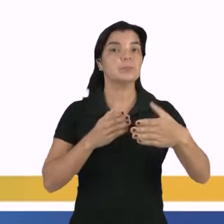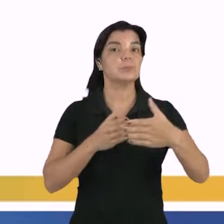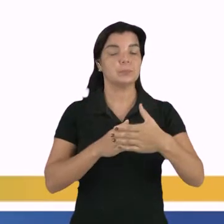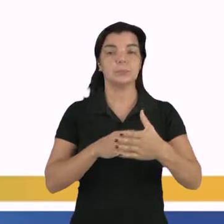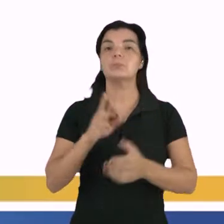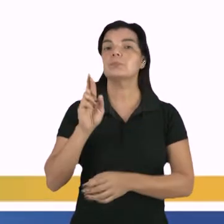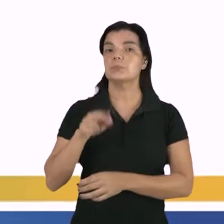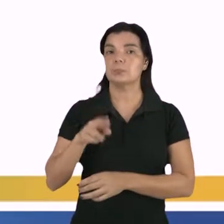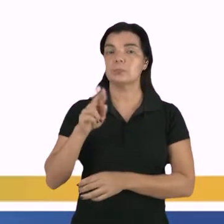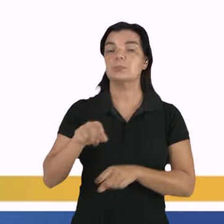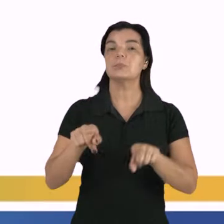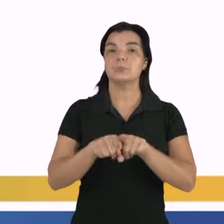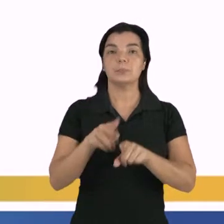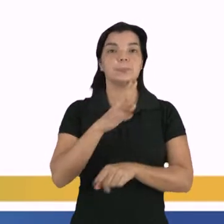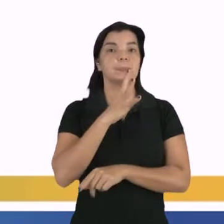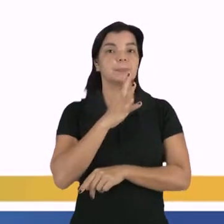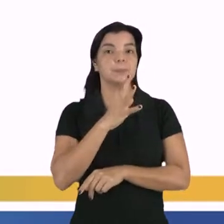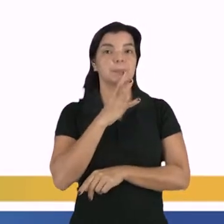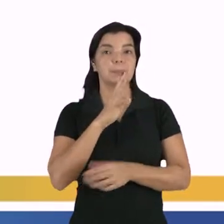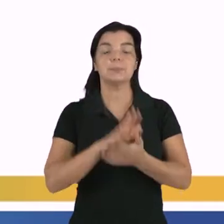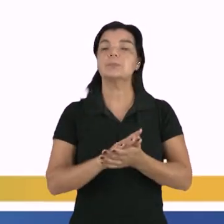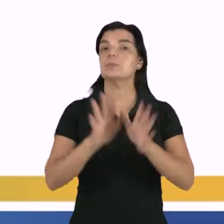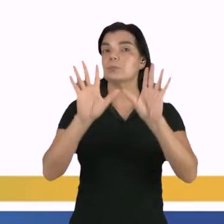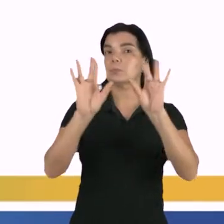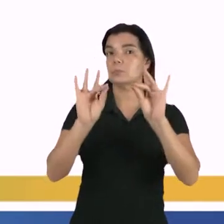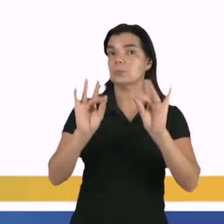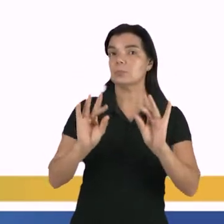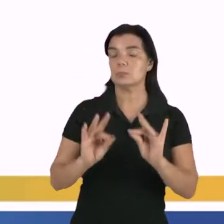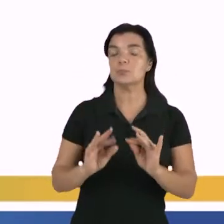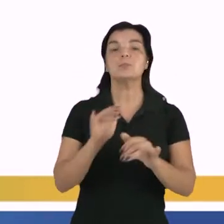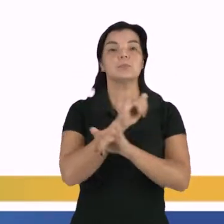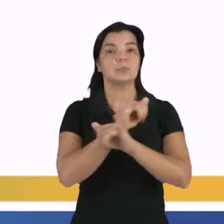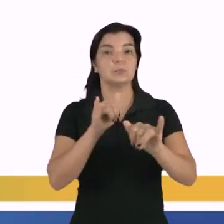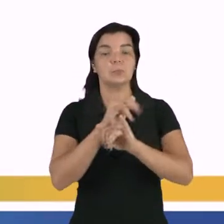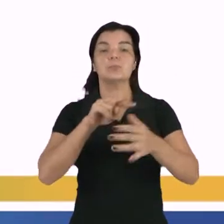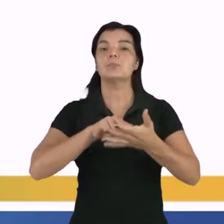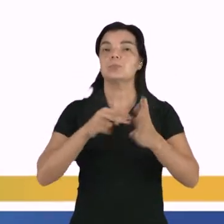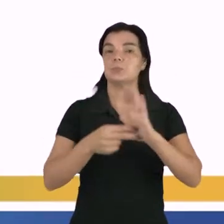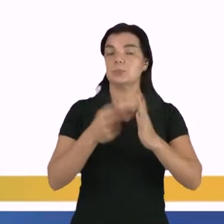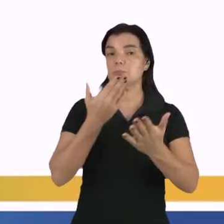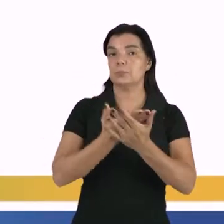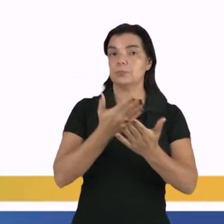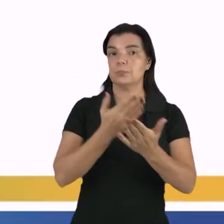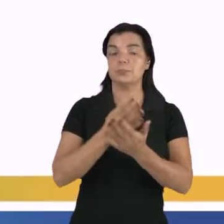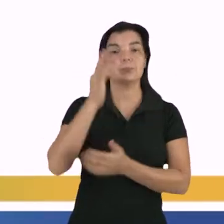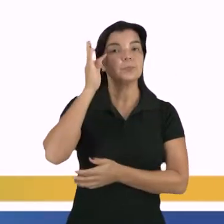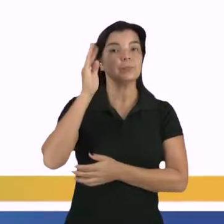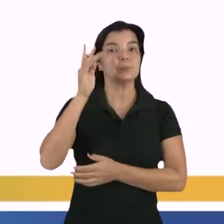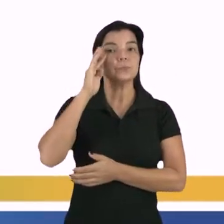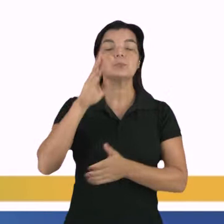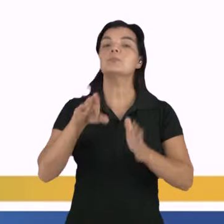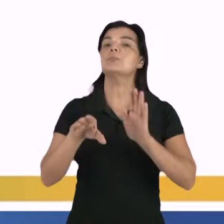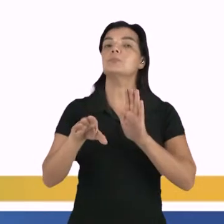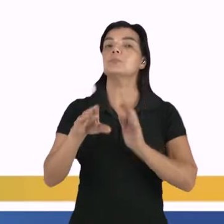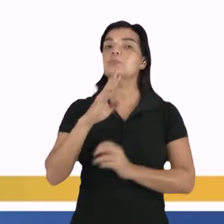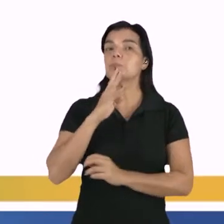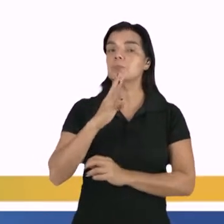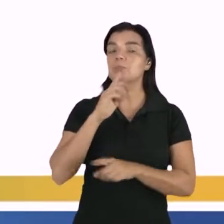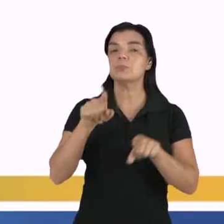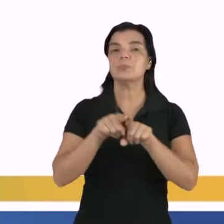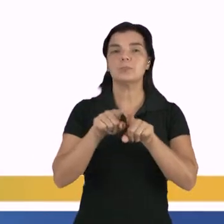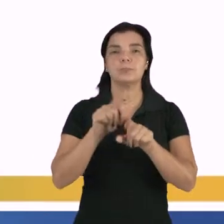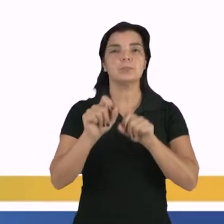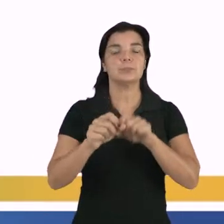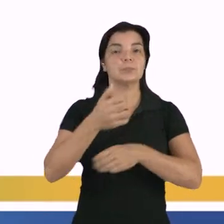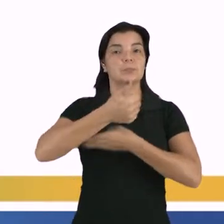os limites da razão, aquilo que a razão conhece, ela decodifica os dados dos sentidos, temos uma aula sobre isso em Teoria do Conhecimento, e aí ele